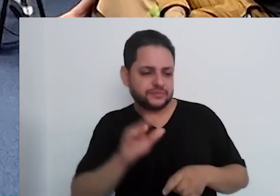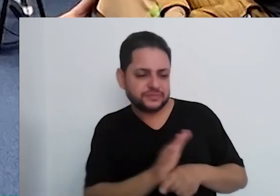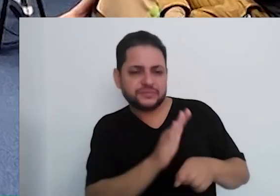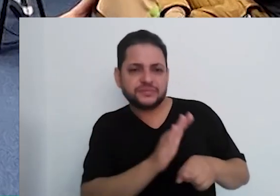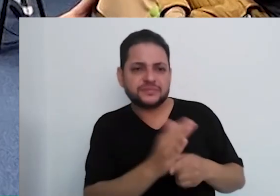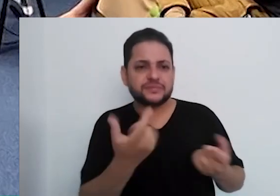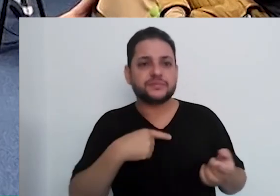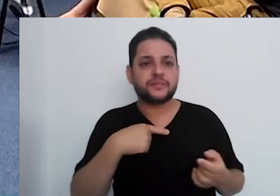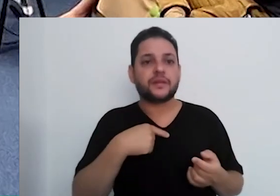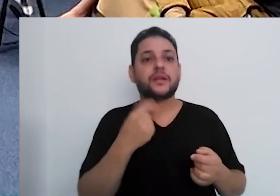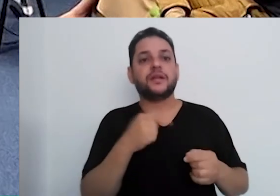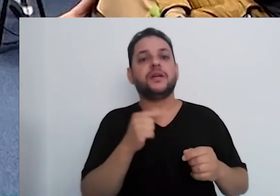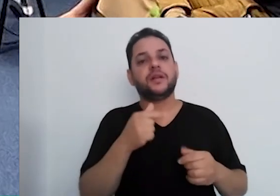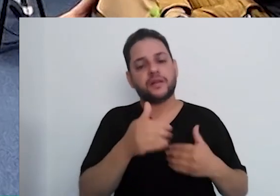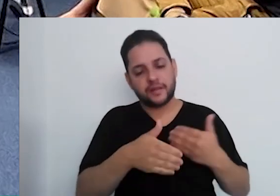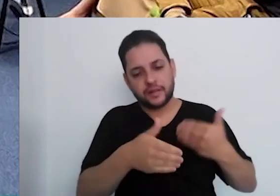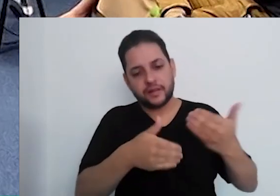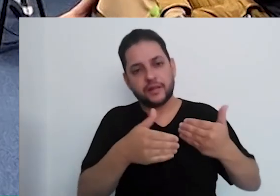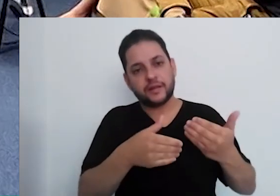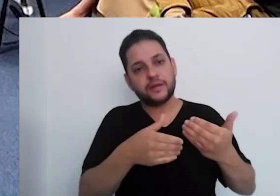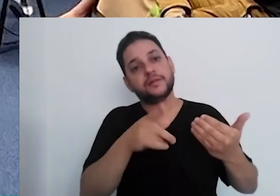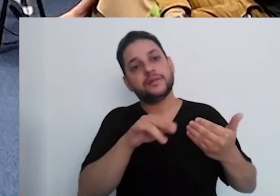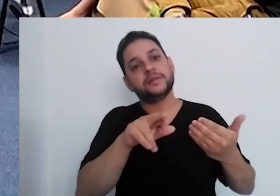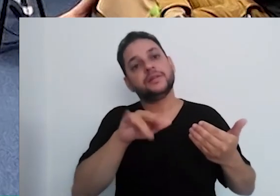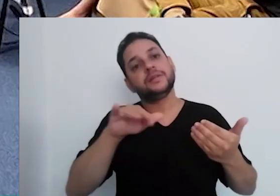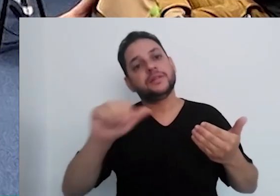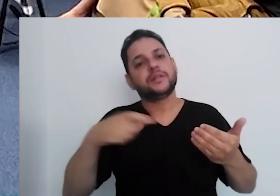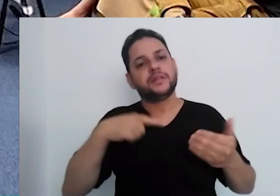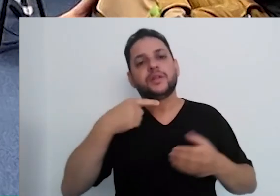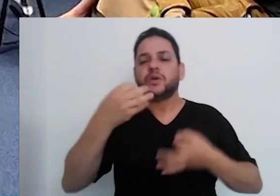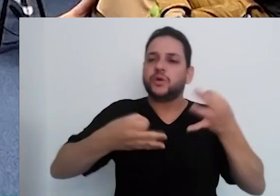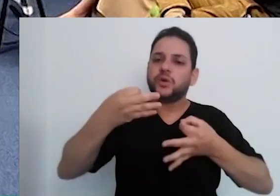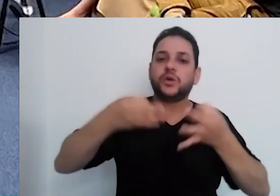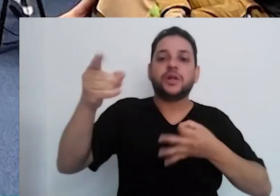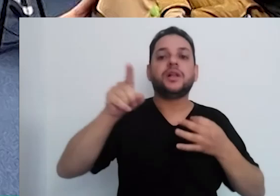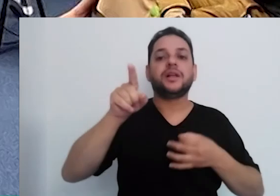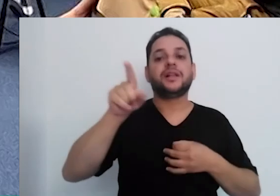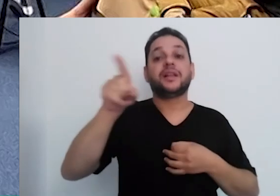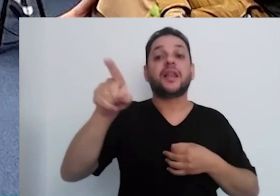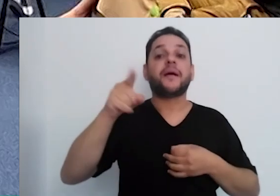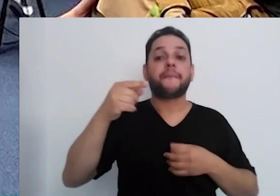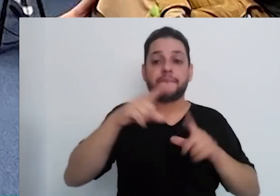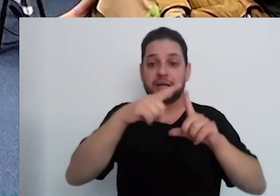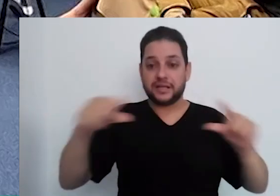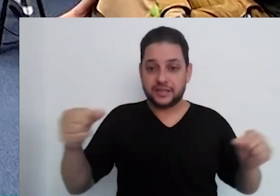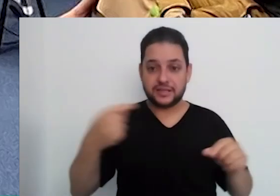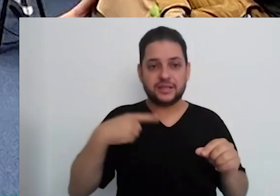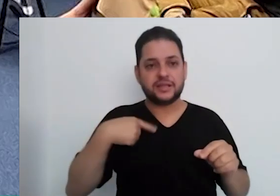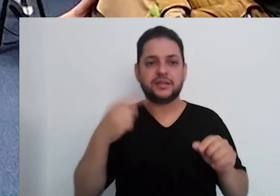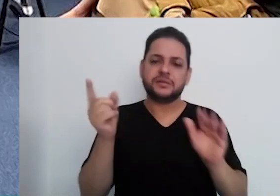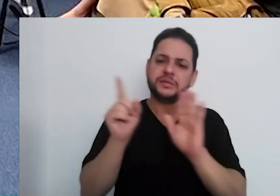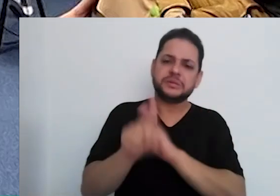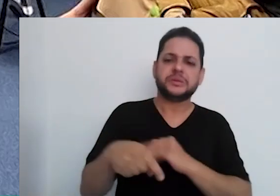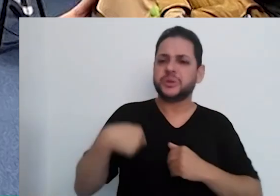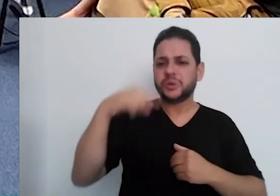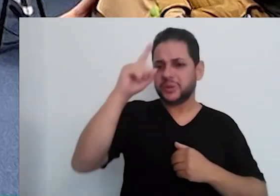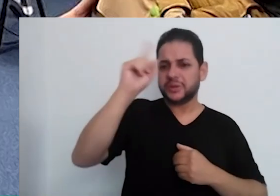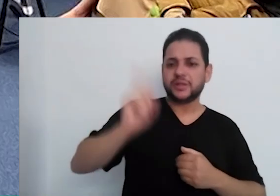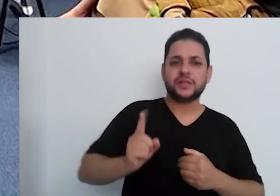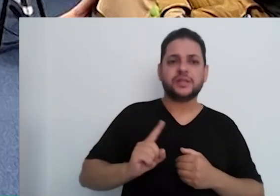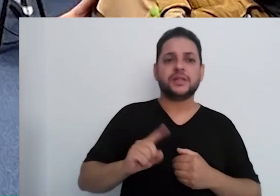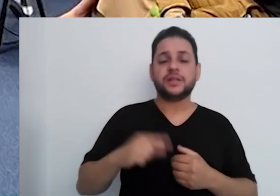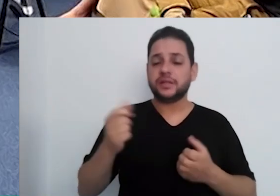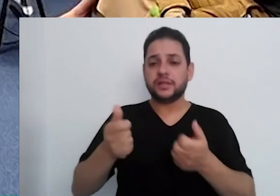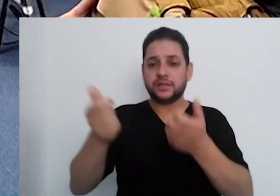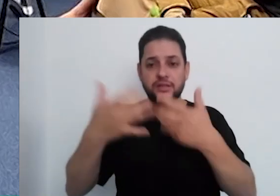final do praia a gente conversou com a juíza Catarina Correia lá de Brasília ela falou da Justiça restaurativa a gente falou ah que legal a gente não sabia que isso existia eh e quando a gente